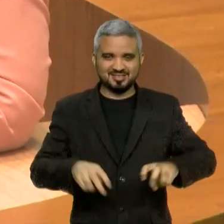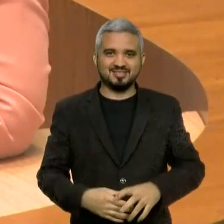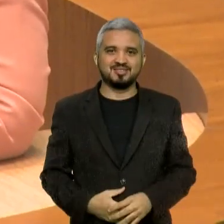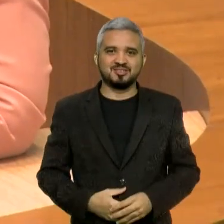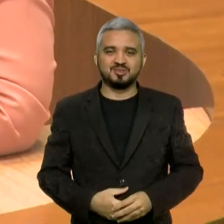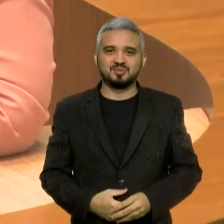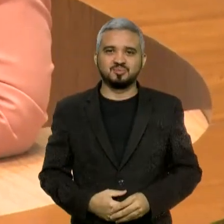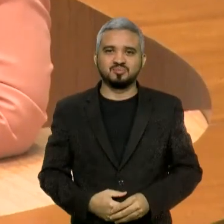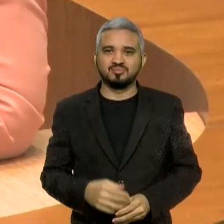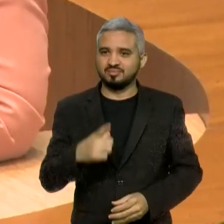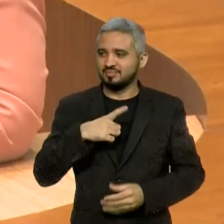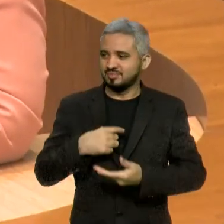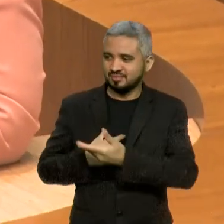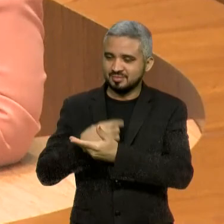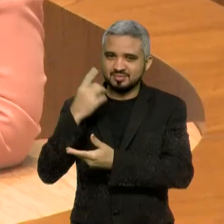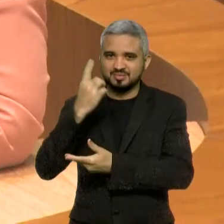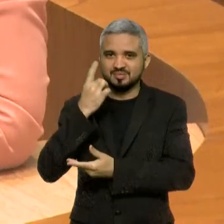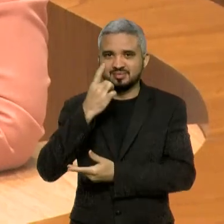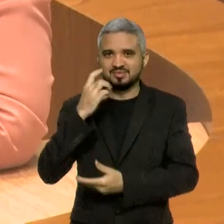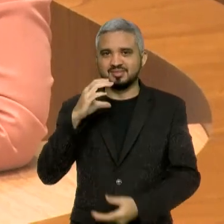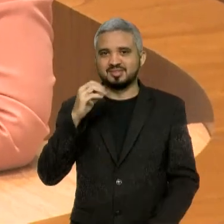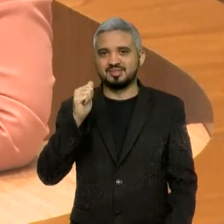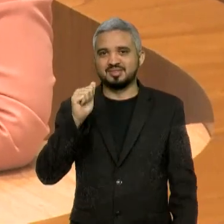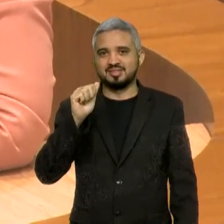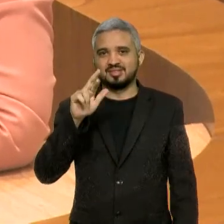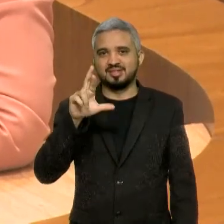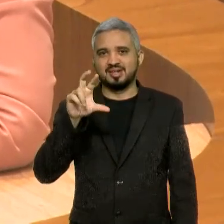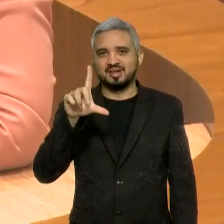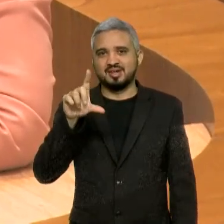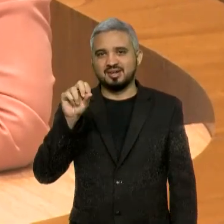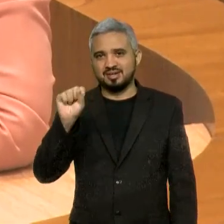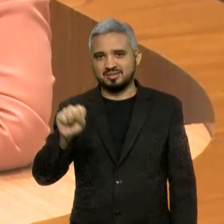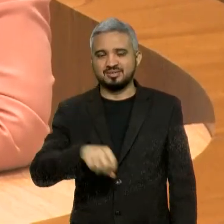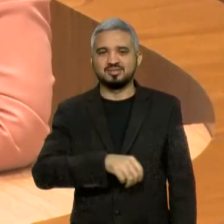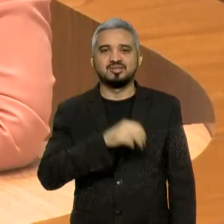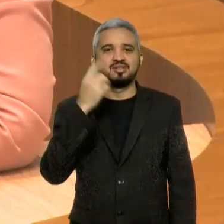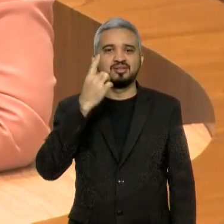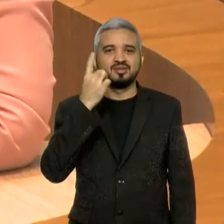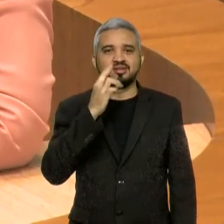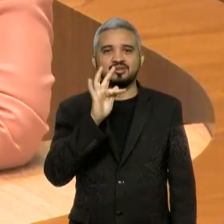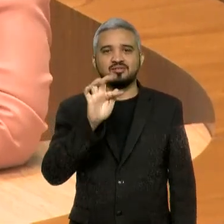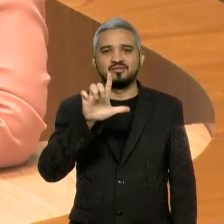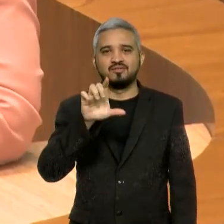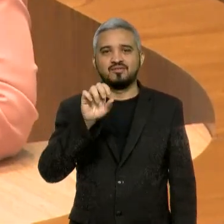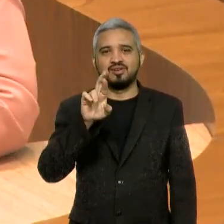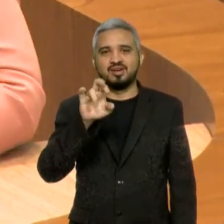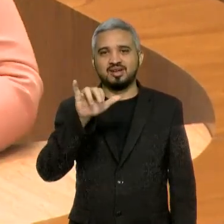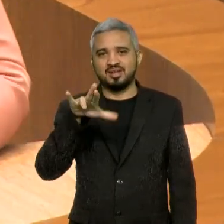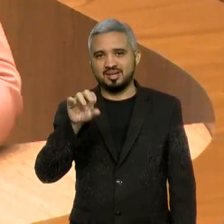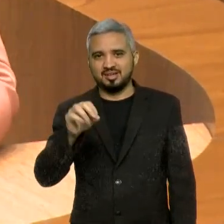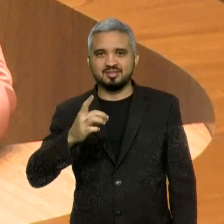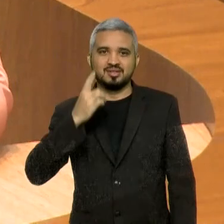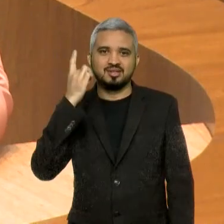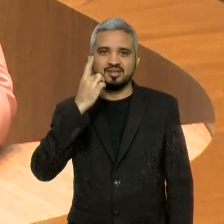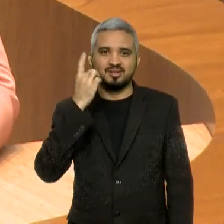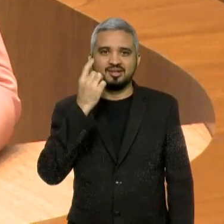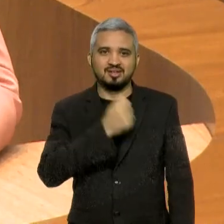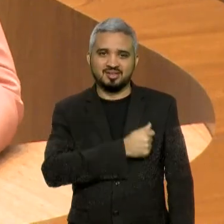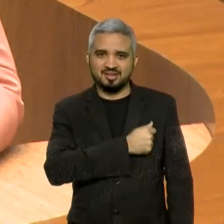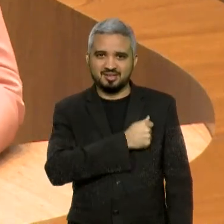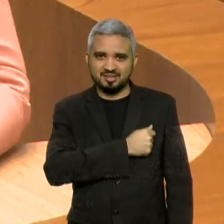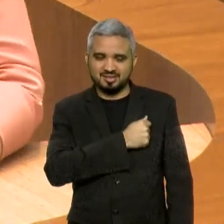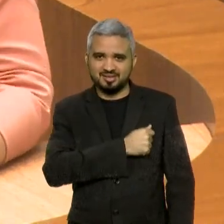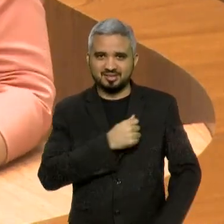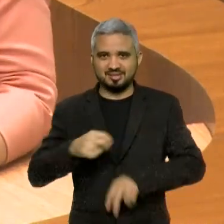está deputado Carlos Lula Deputado Florêncio Deputado Antônio Pereira aqui com pão dessa mesa hoje